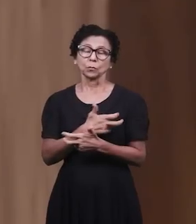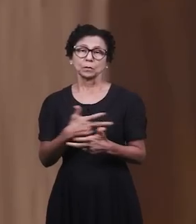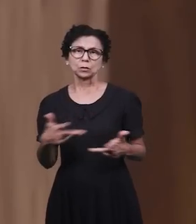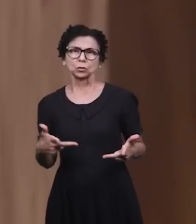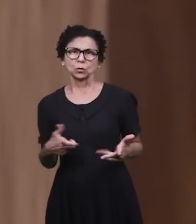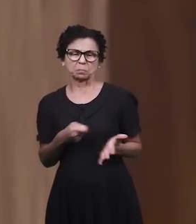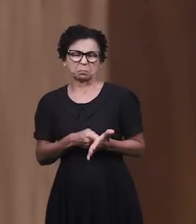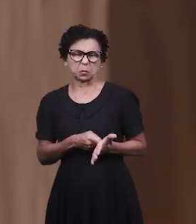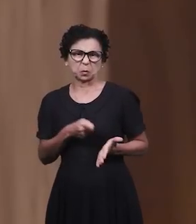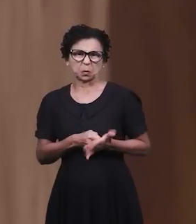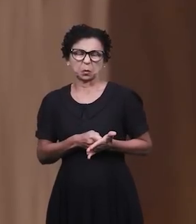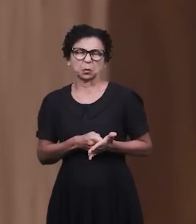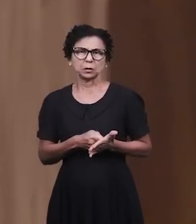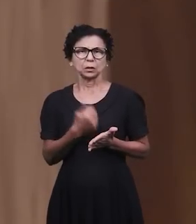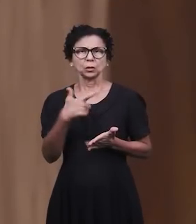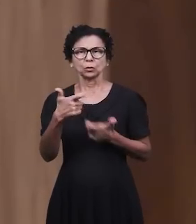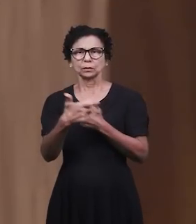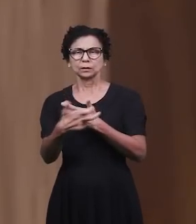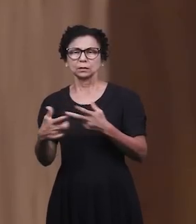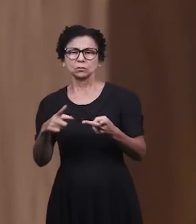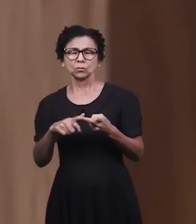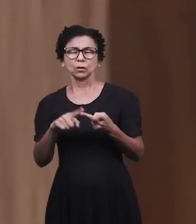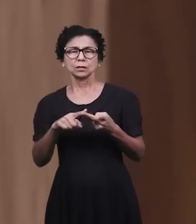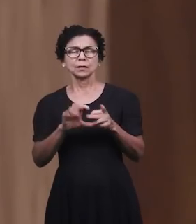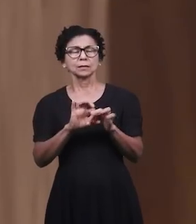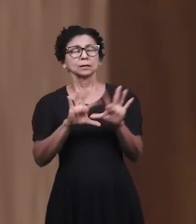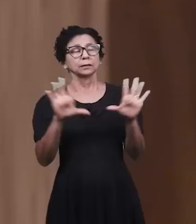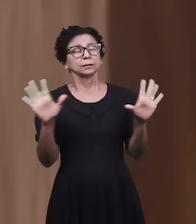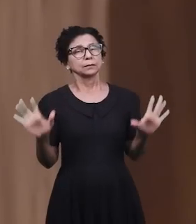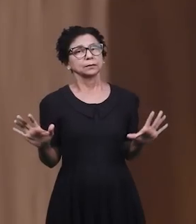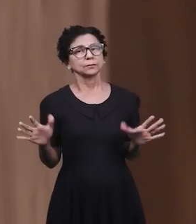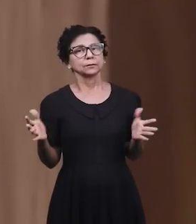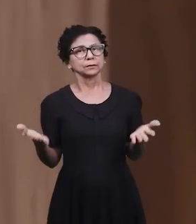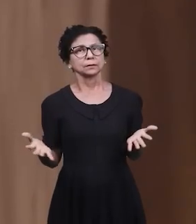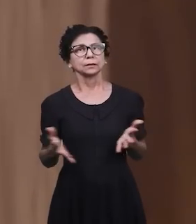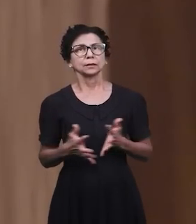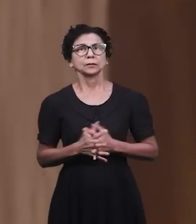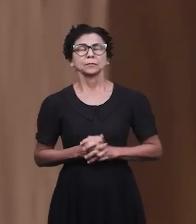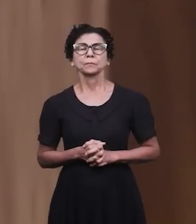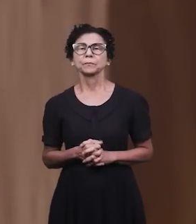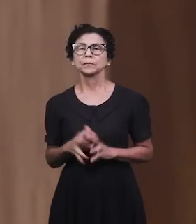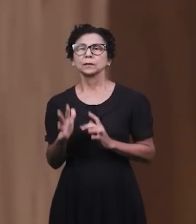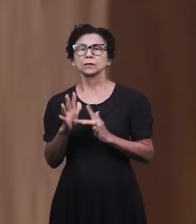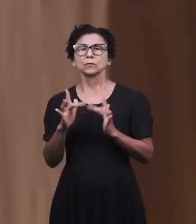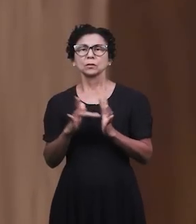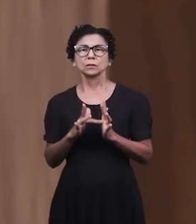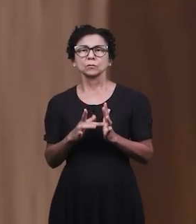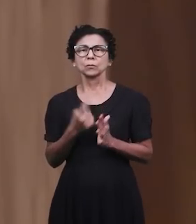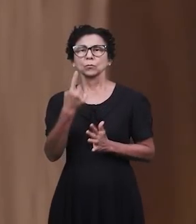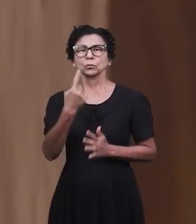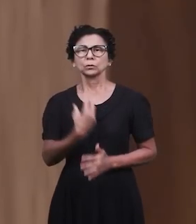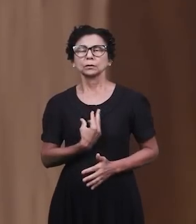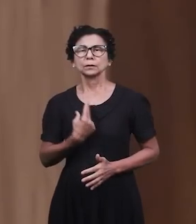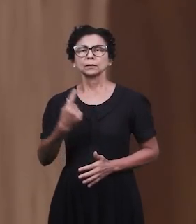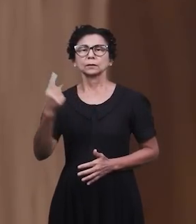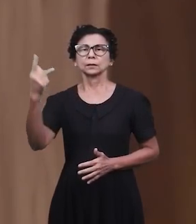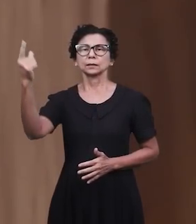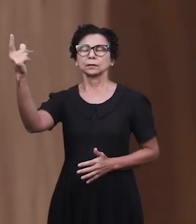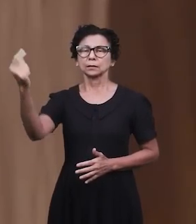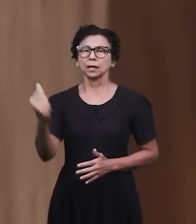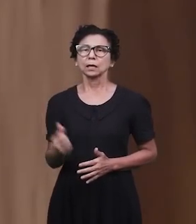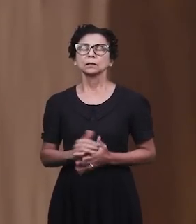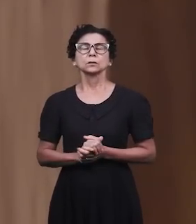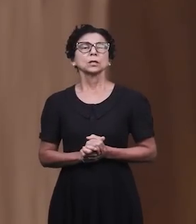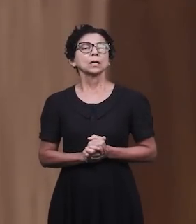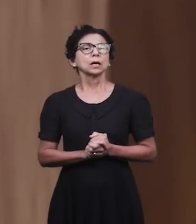outro, mas isso não diz respeito à palavra de Deus, que Jesus é o mesmo ontem, hoje, será eternamente, e a palavra de Deus não muda e nem se